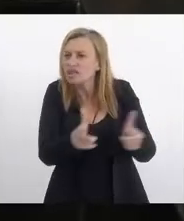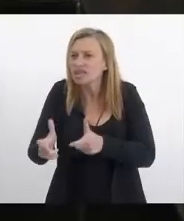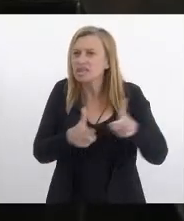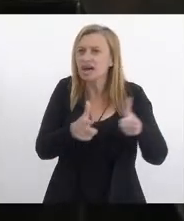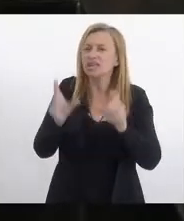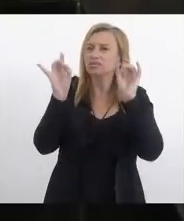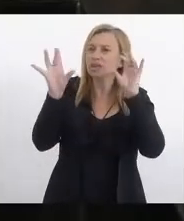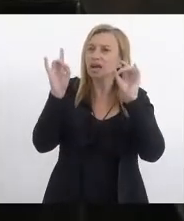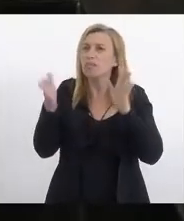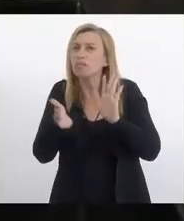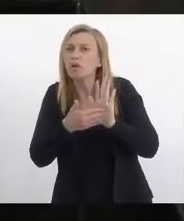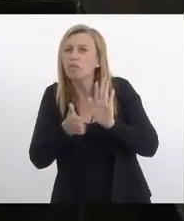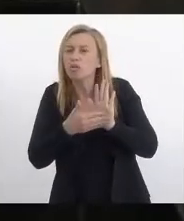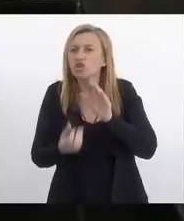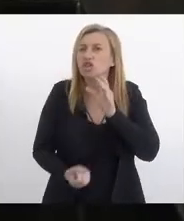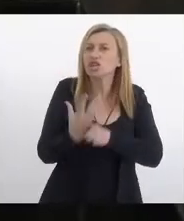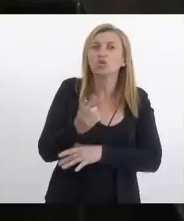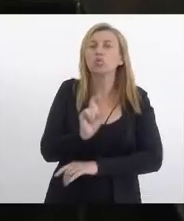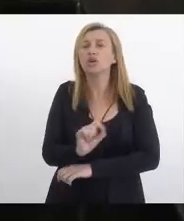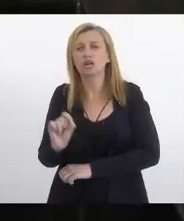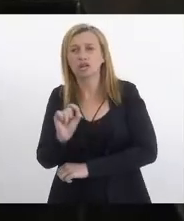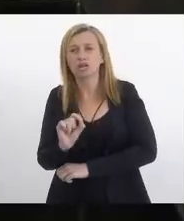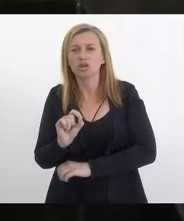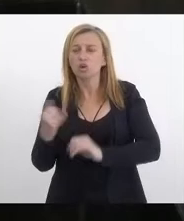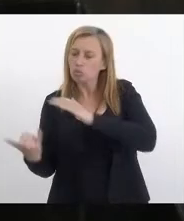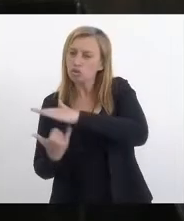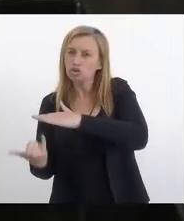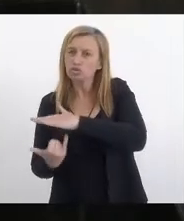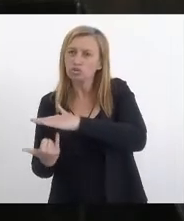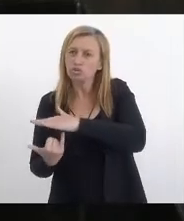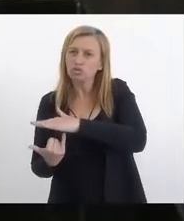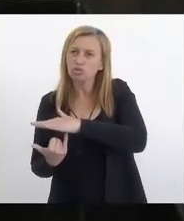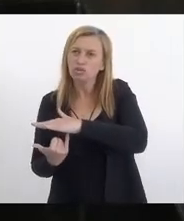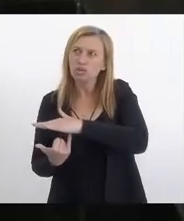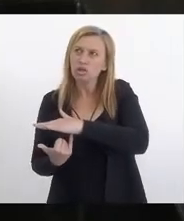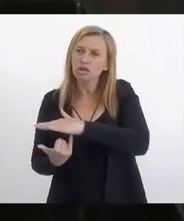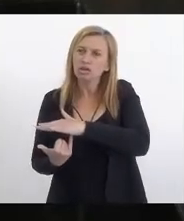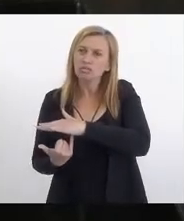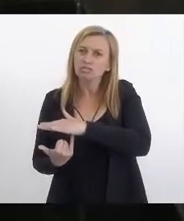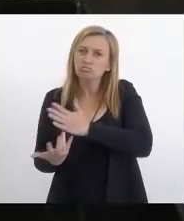especializados, a proposta que cria um instituto